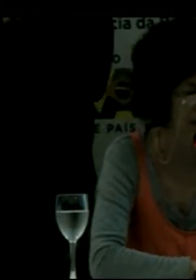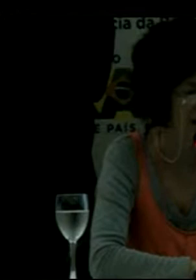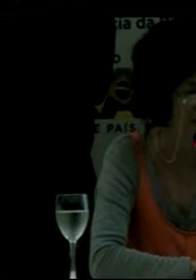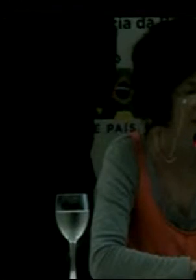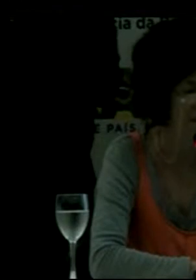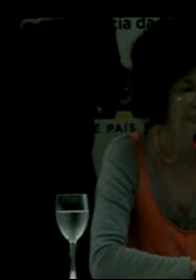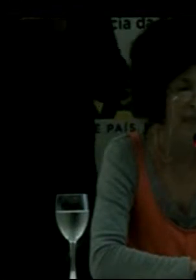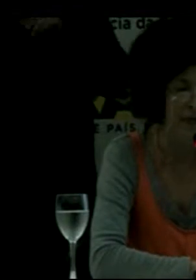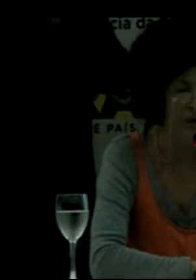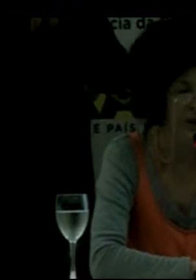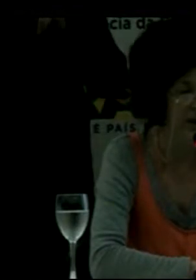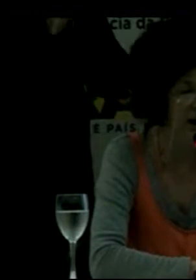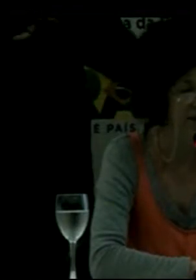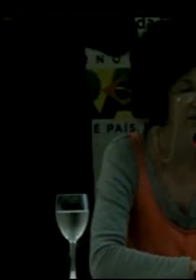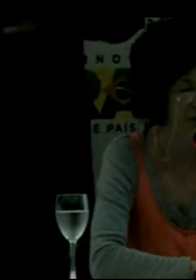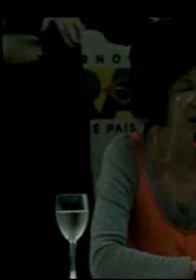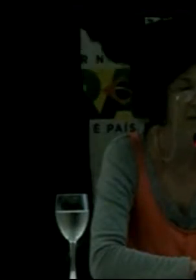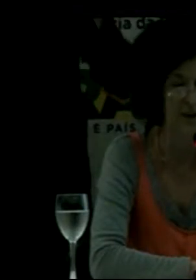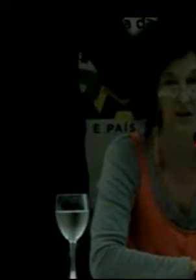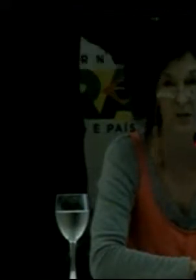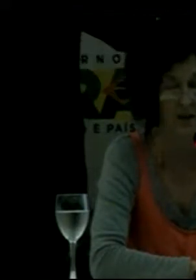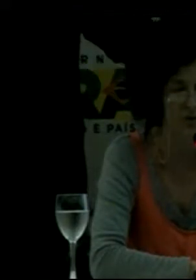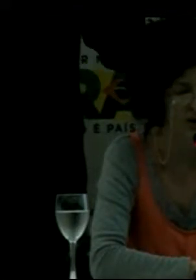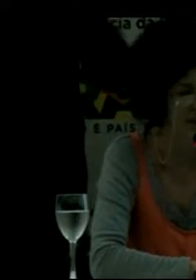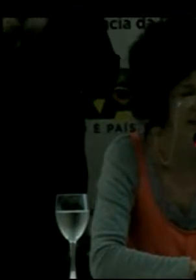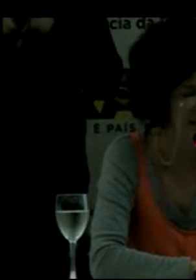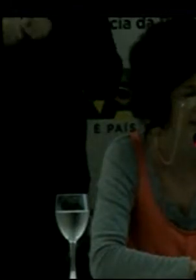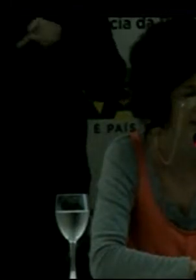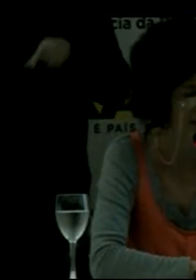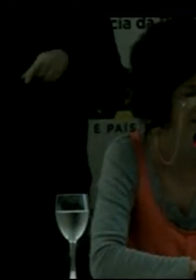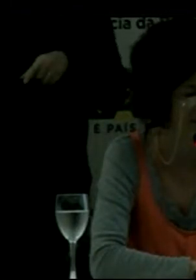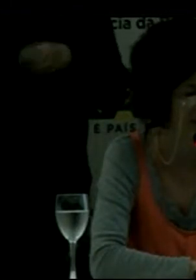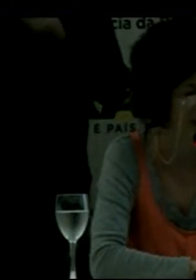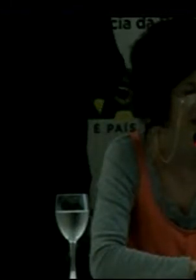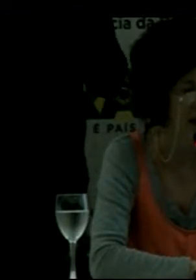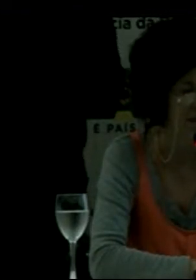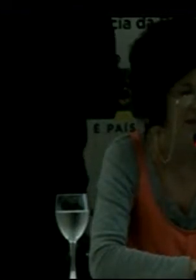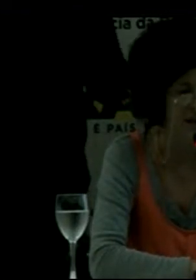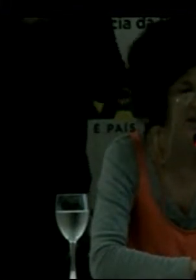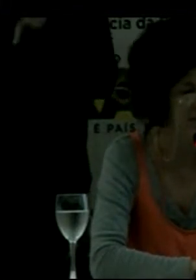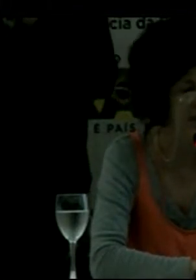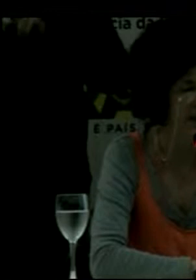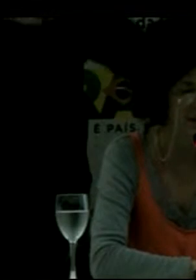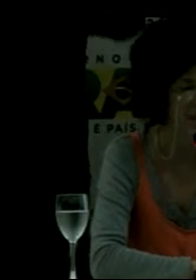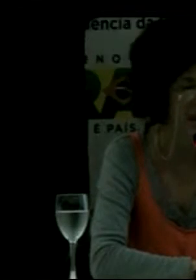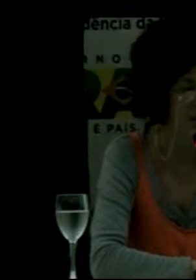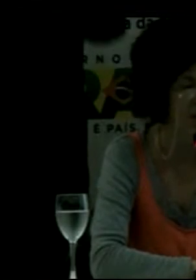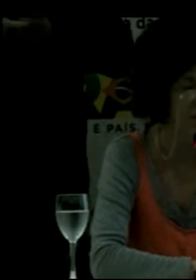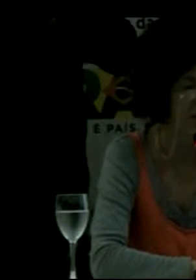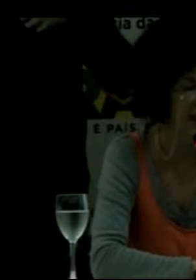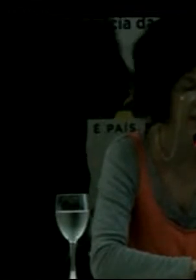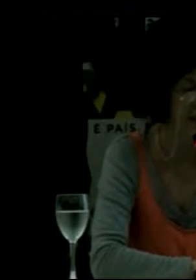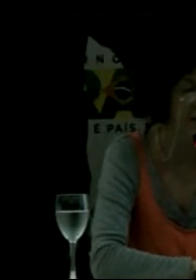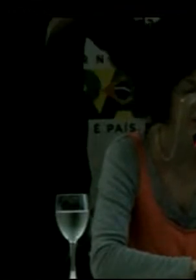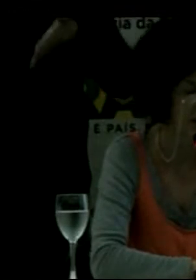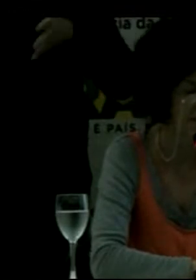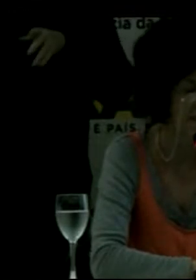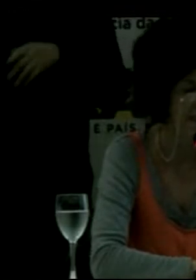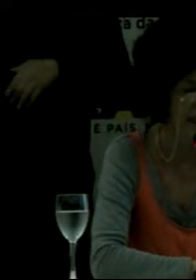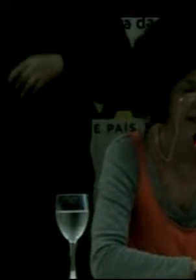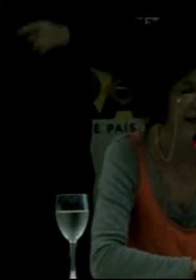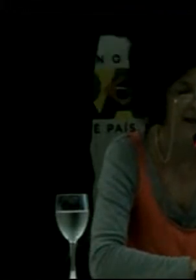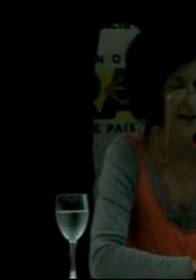participação social, incluir novas formas e expressões participativas a partir desse princípio não